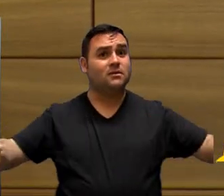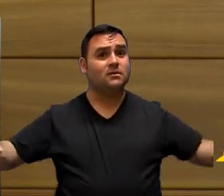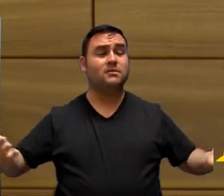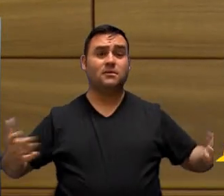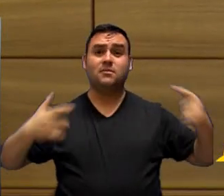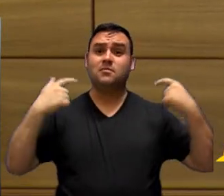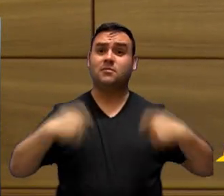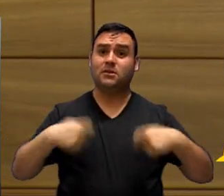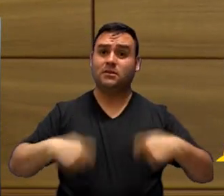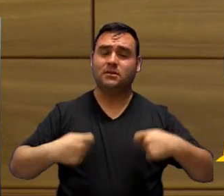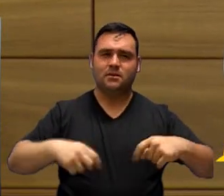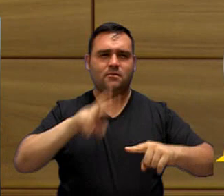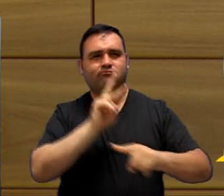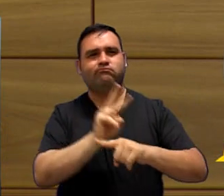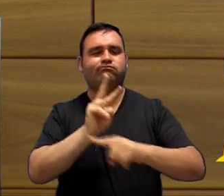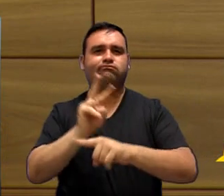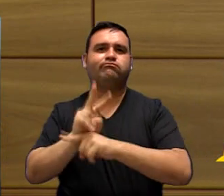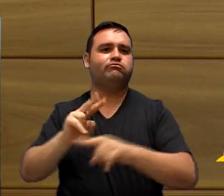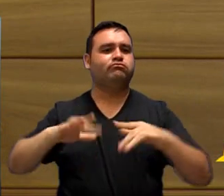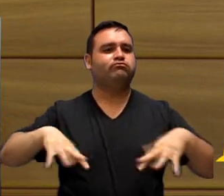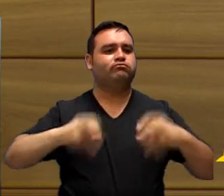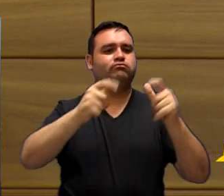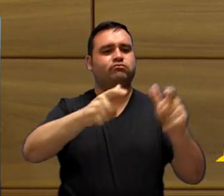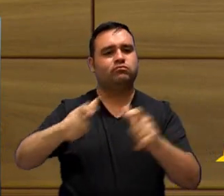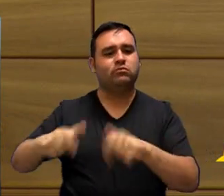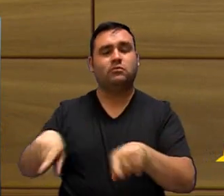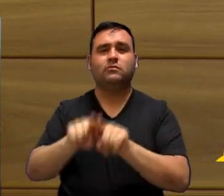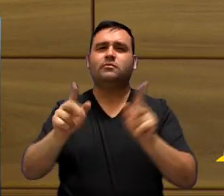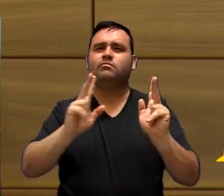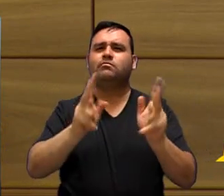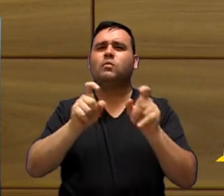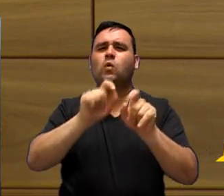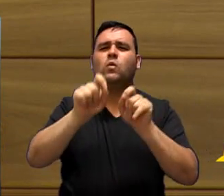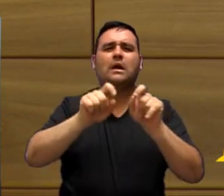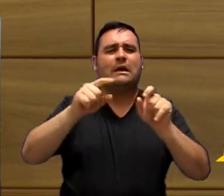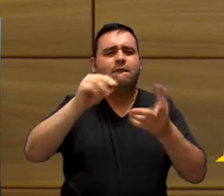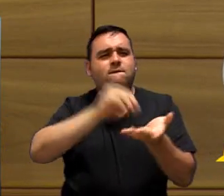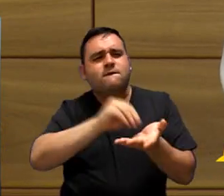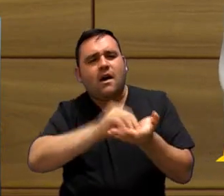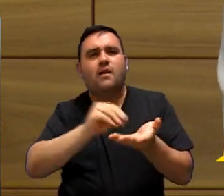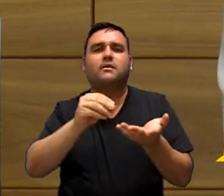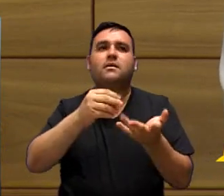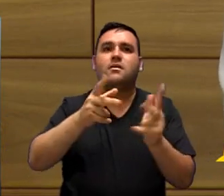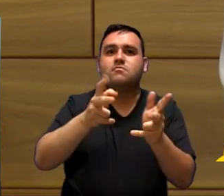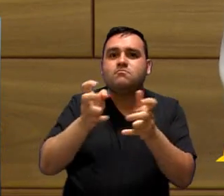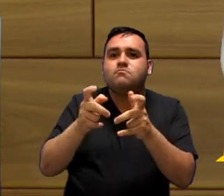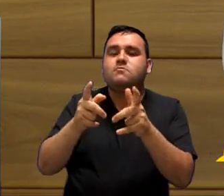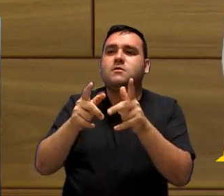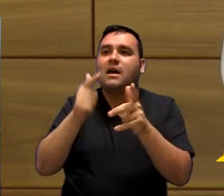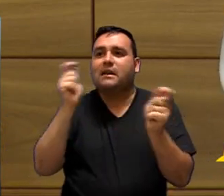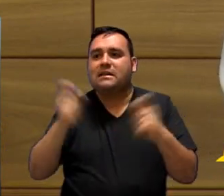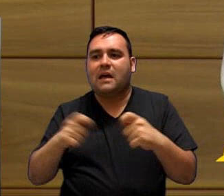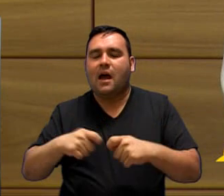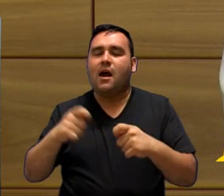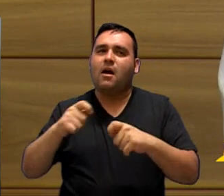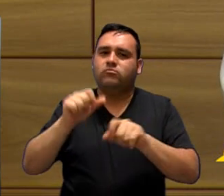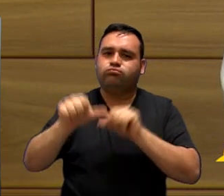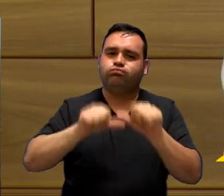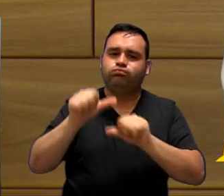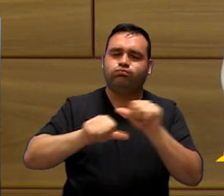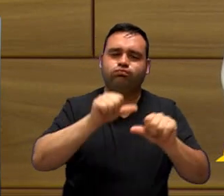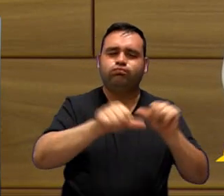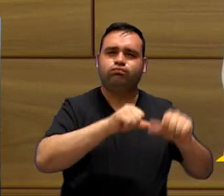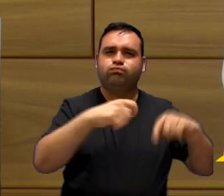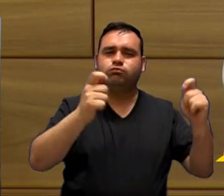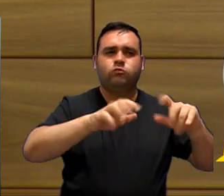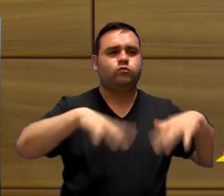quem precisamos tomar conta dos nossos lugares e perceber o que há de deficiência, e perceber o que há de legal que a gente pode trazer para